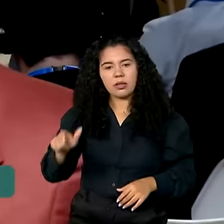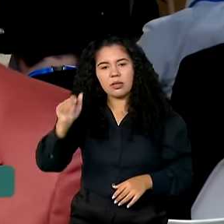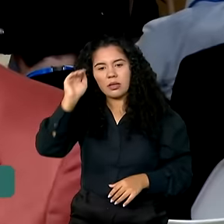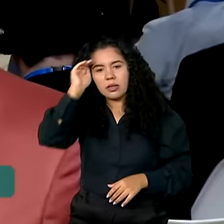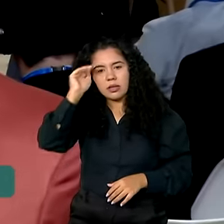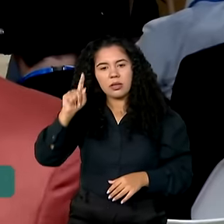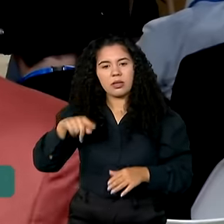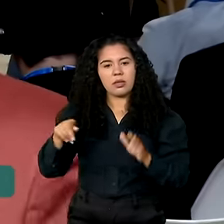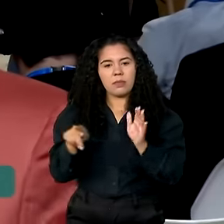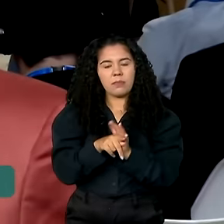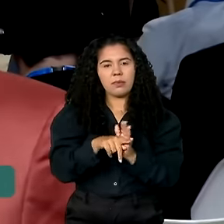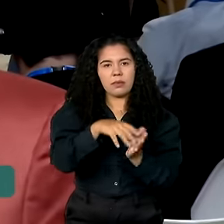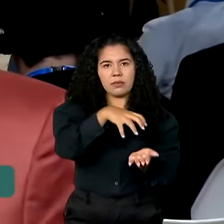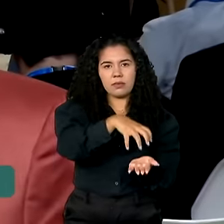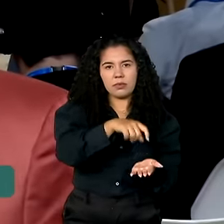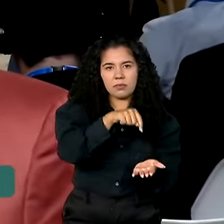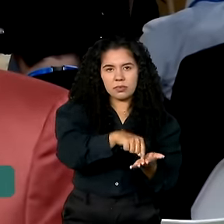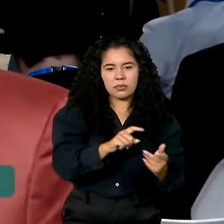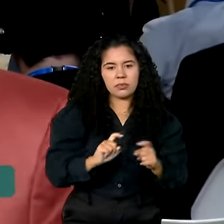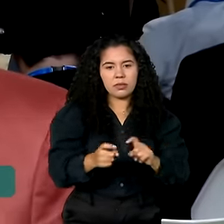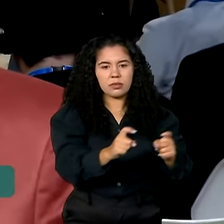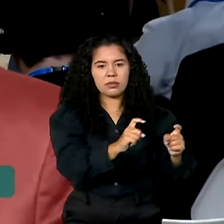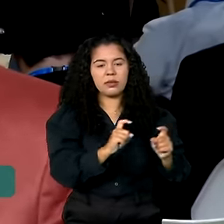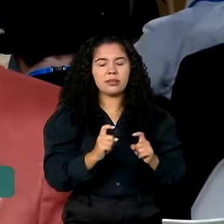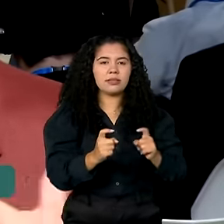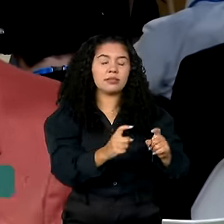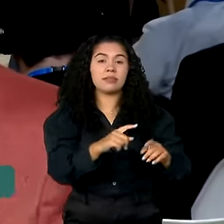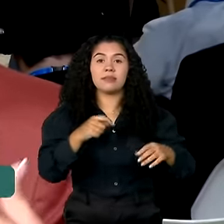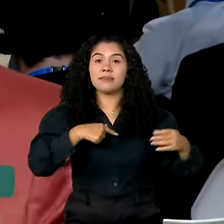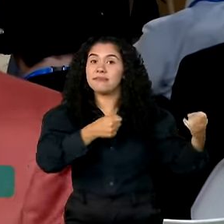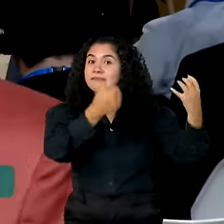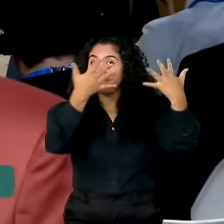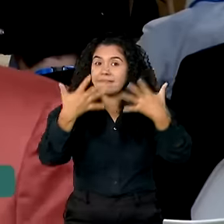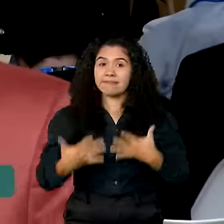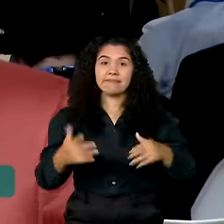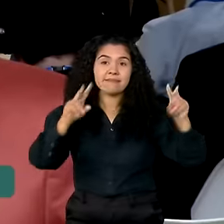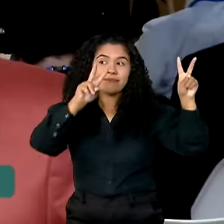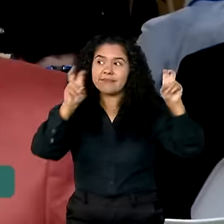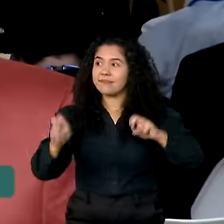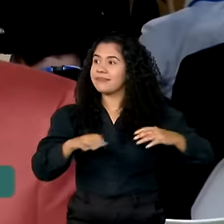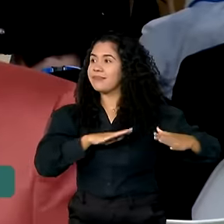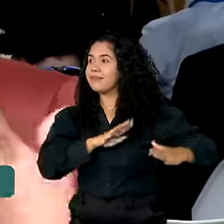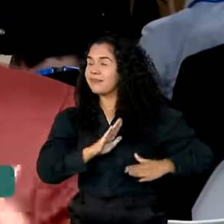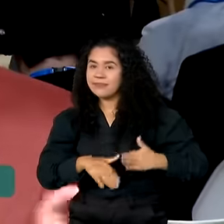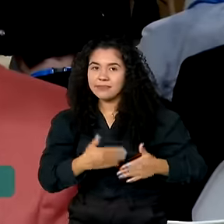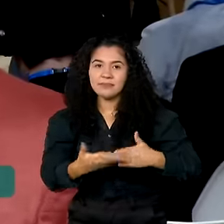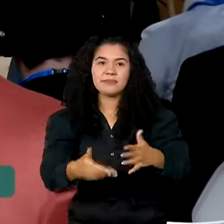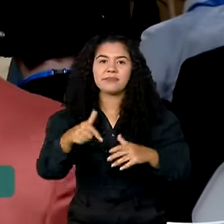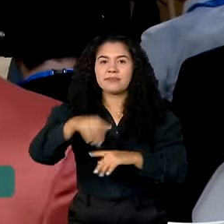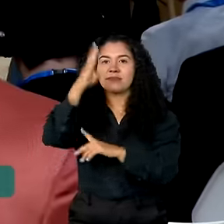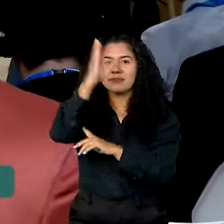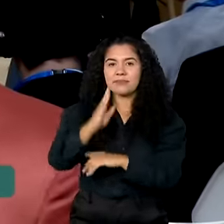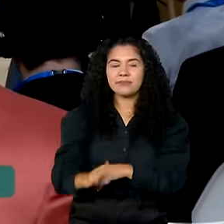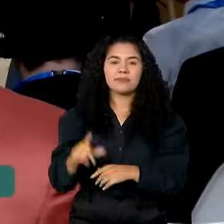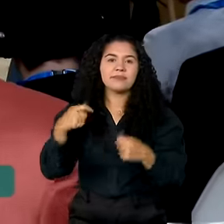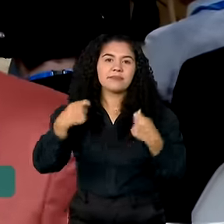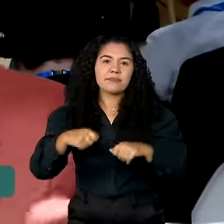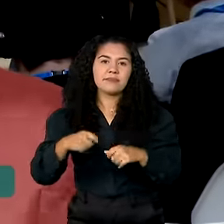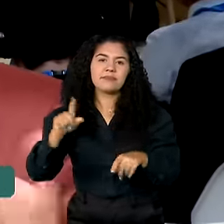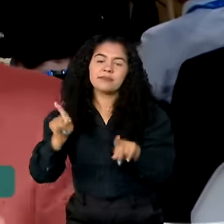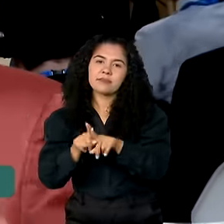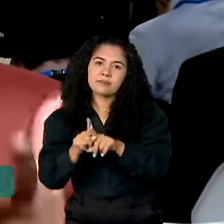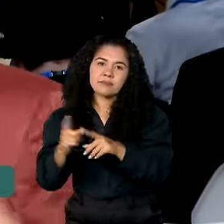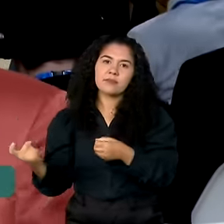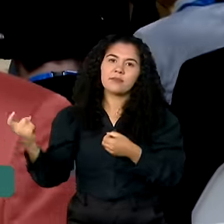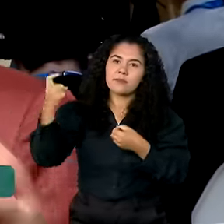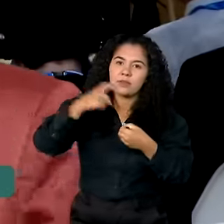parte da organização desse pavilhão, falando sobre esse processo do Brasil, de voltar ao protagonismo internacional no debate de clima. A gente